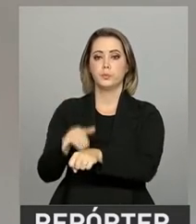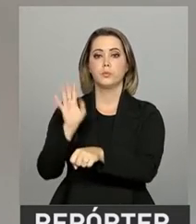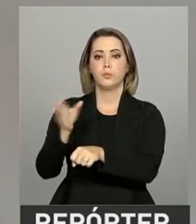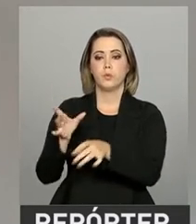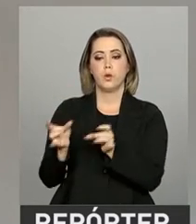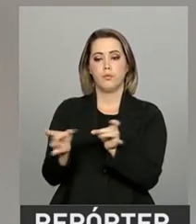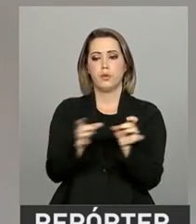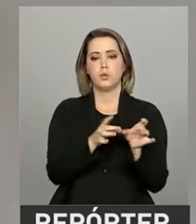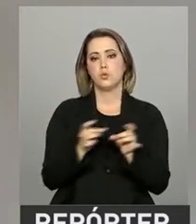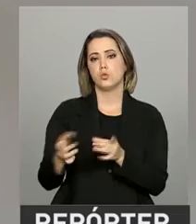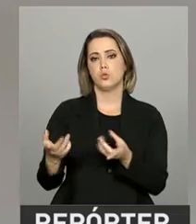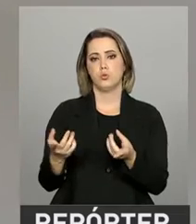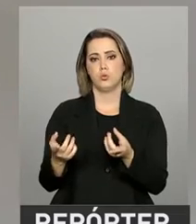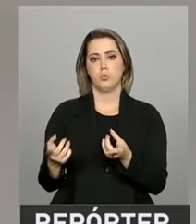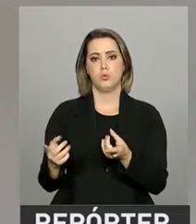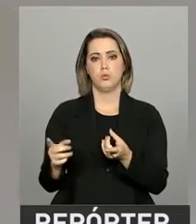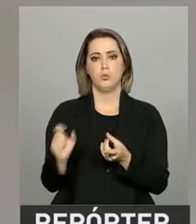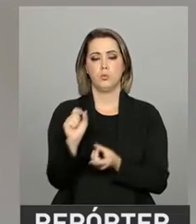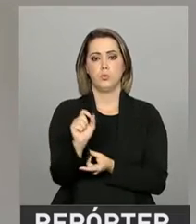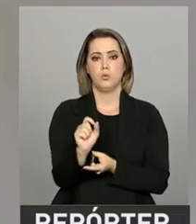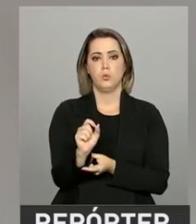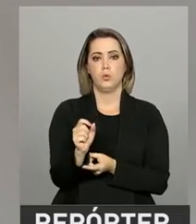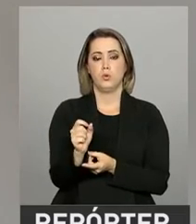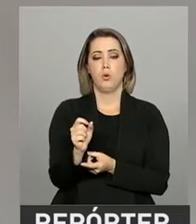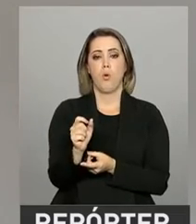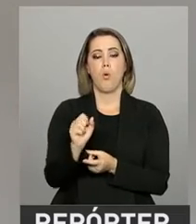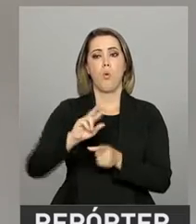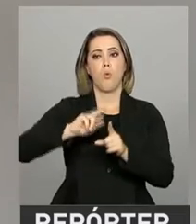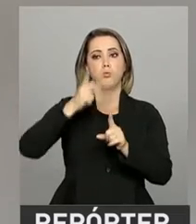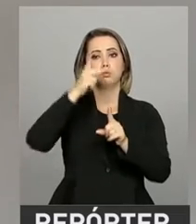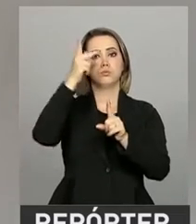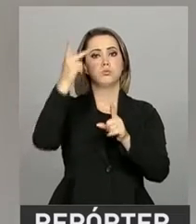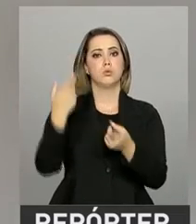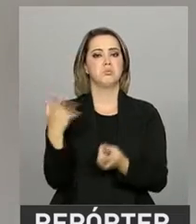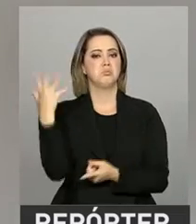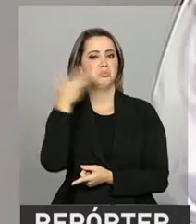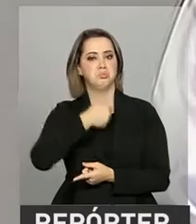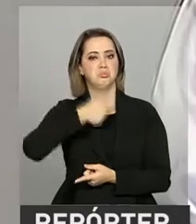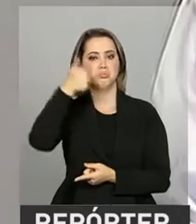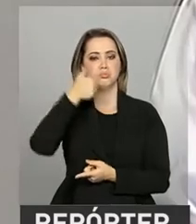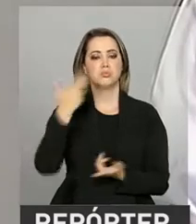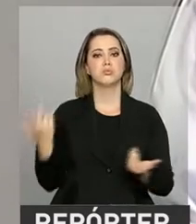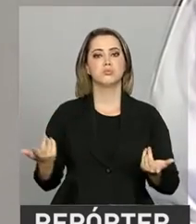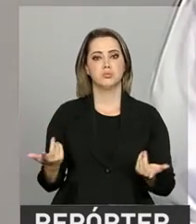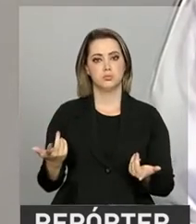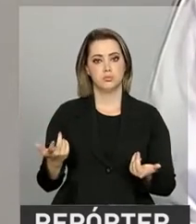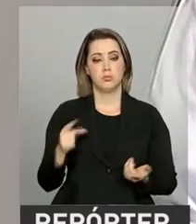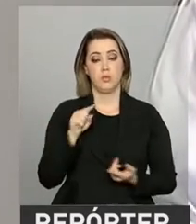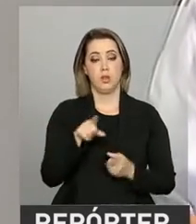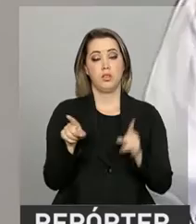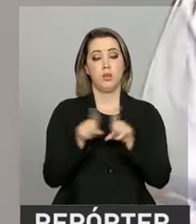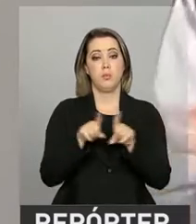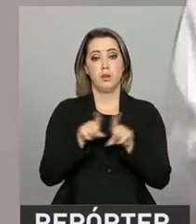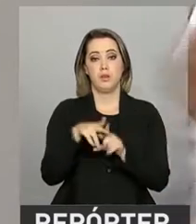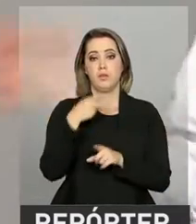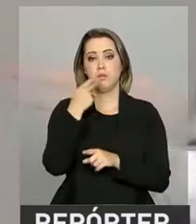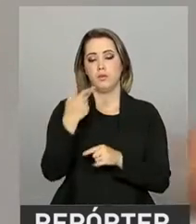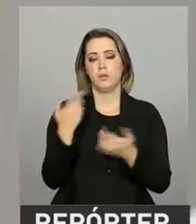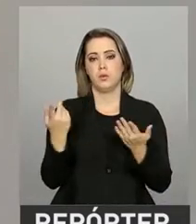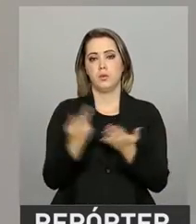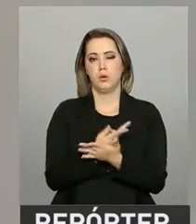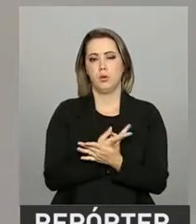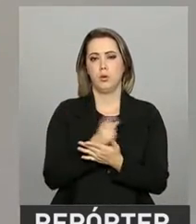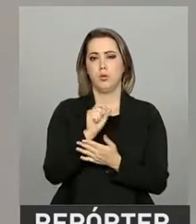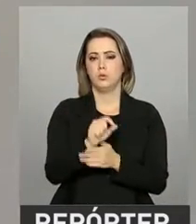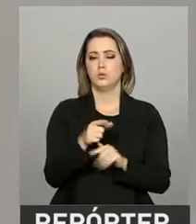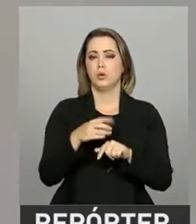concedidos uma um ágio extraordinário presidente também falou sobre a situação envolvendo a